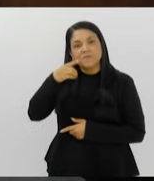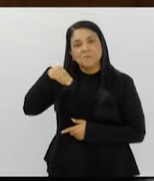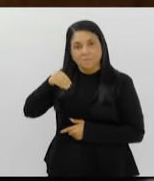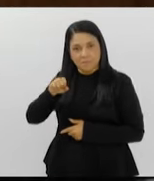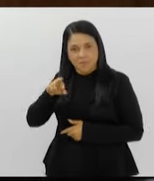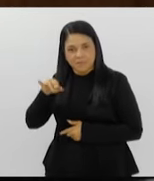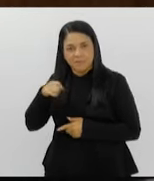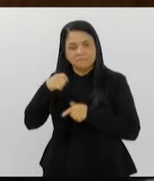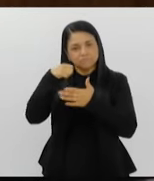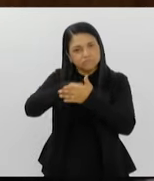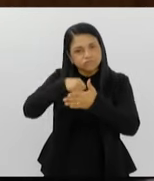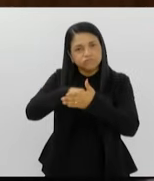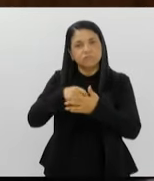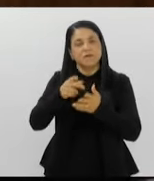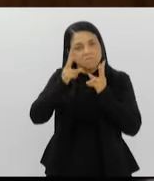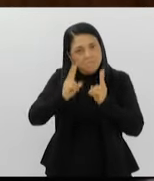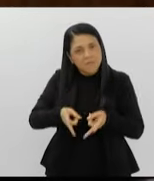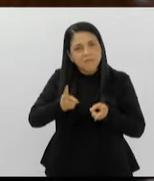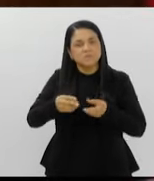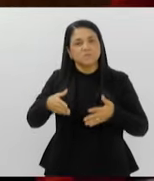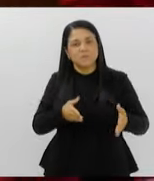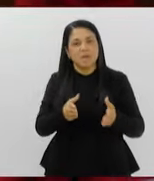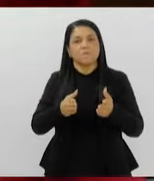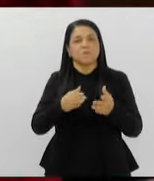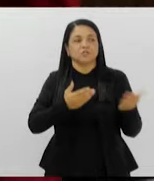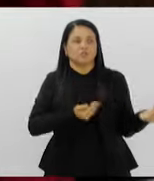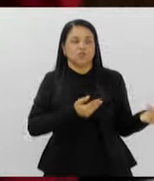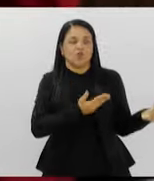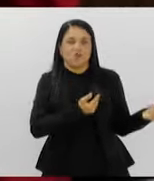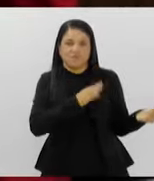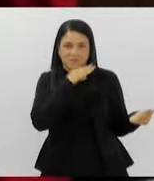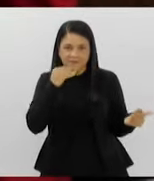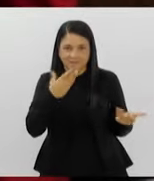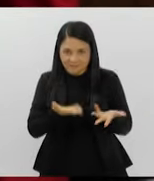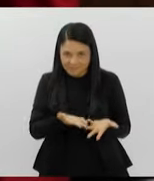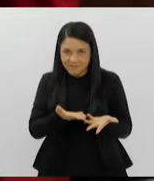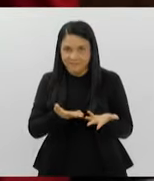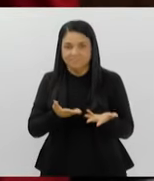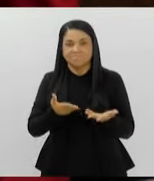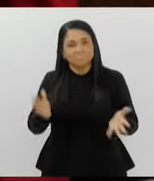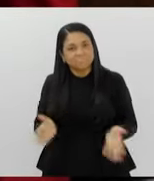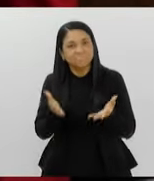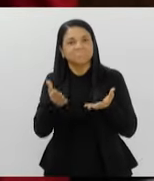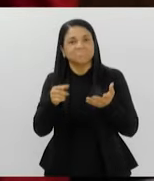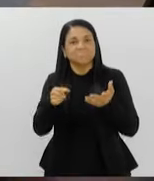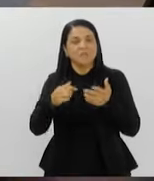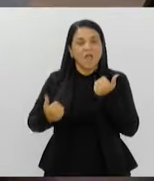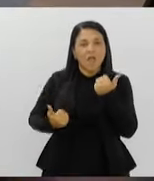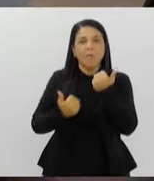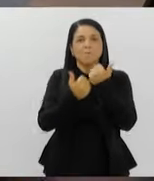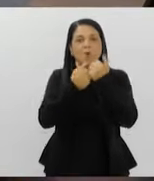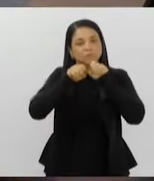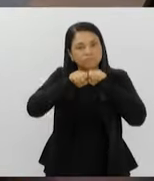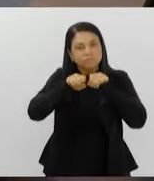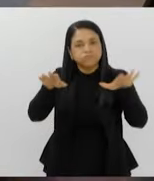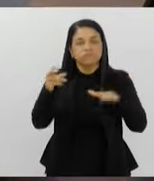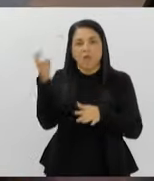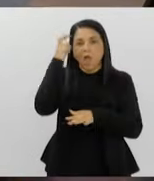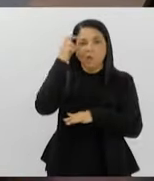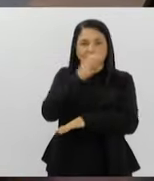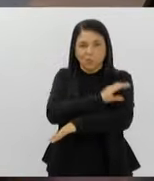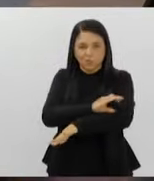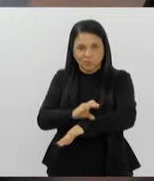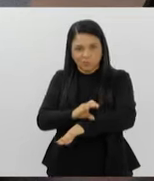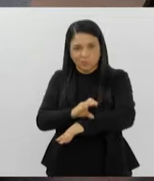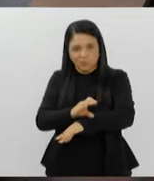de parabéns vocês que sempre apoiam a disseminação da cultura